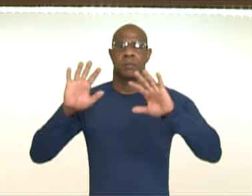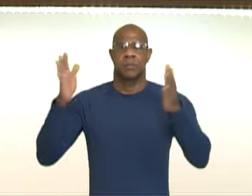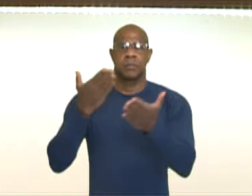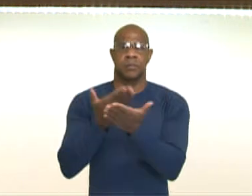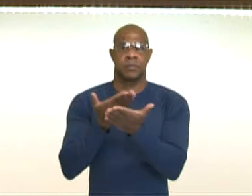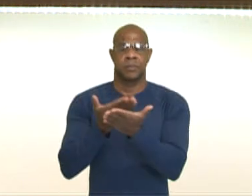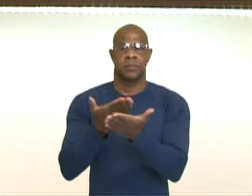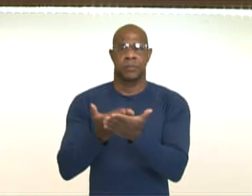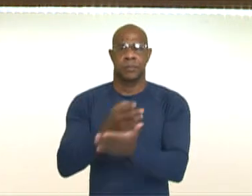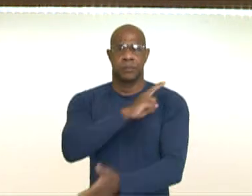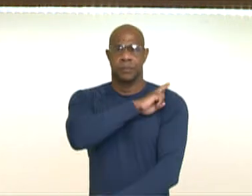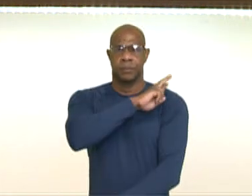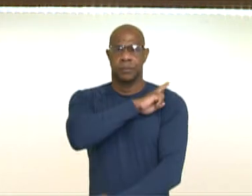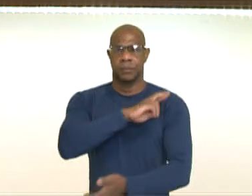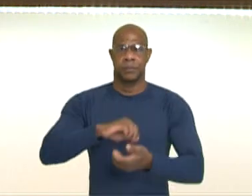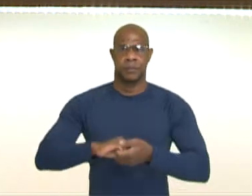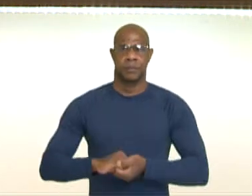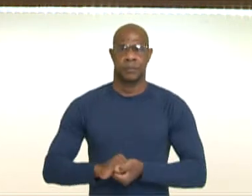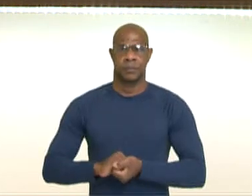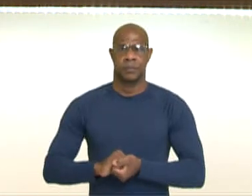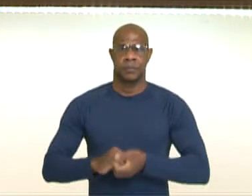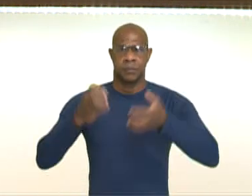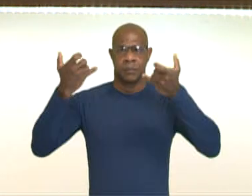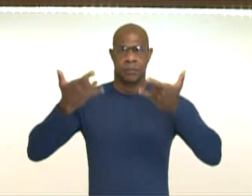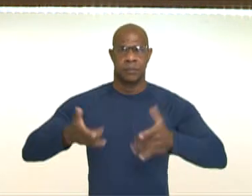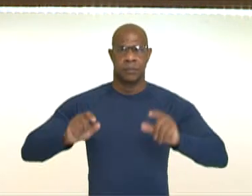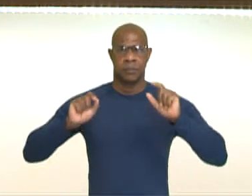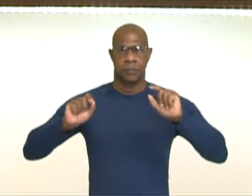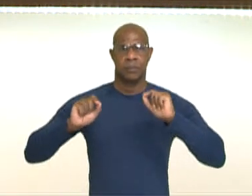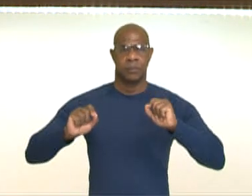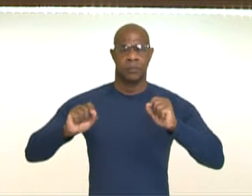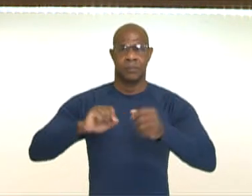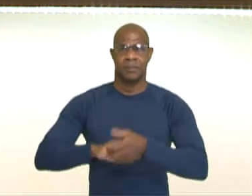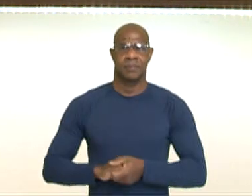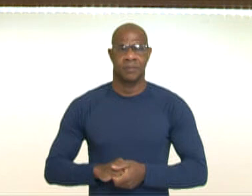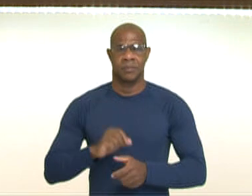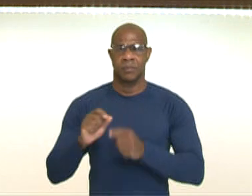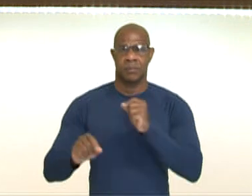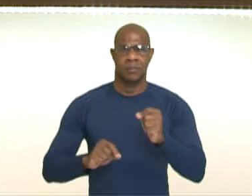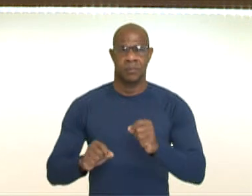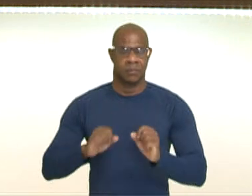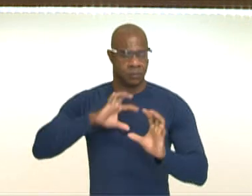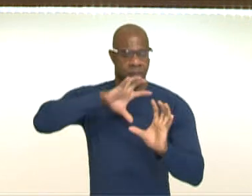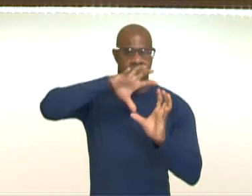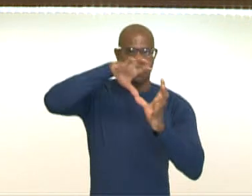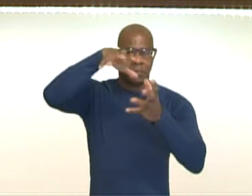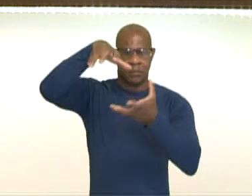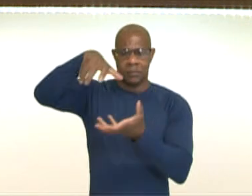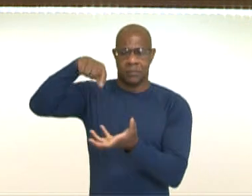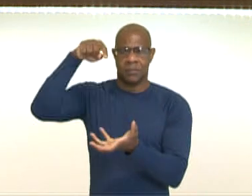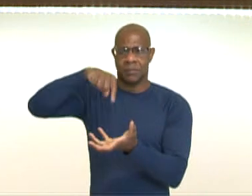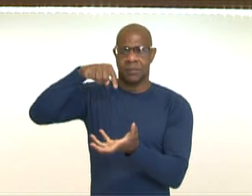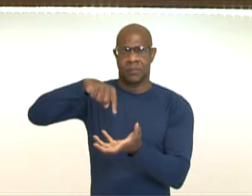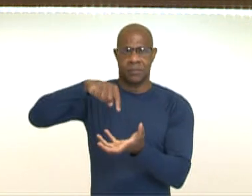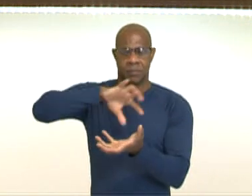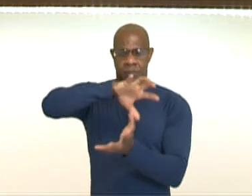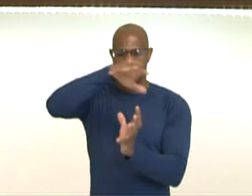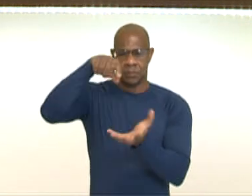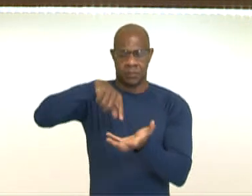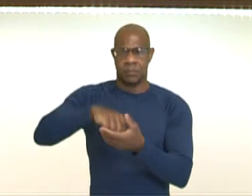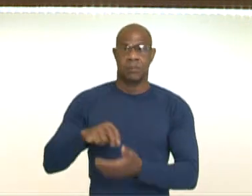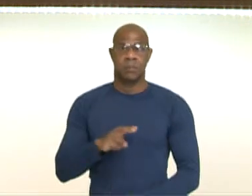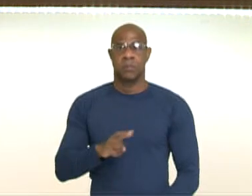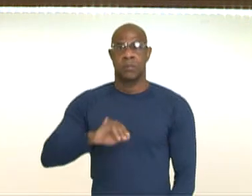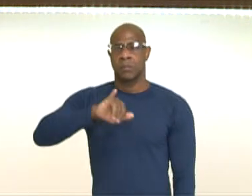Olá, estudantes da segunda série. Vamos falar um pouquinho sobre o aspecto físico do planeta Terra hoje nessa aula de geografia. Meu nome é